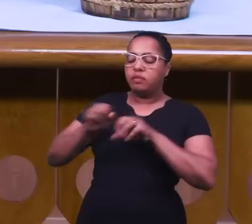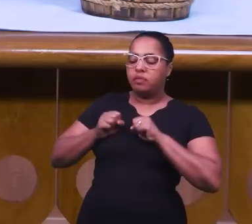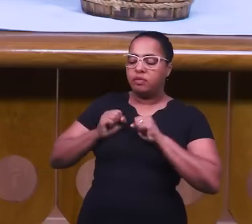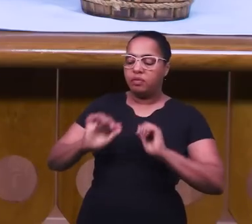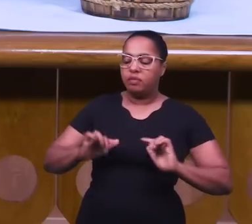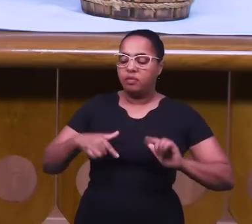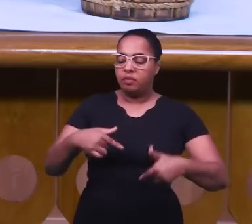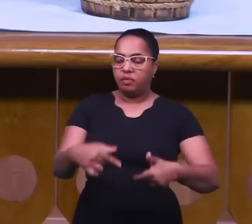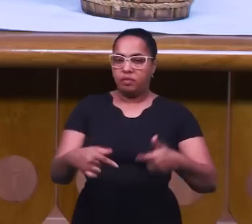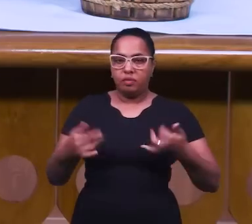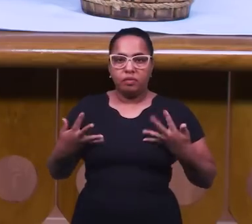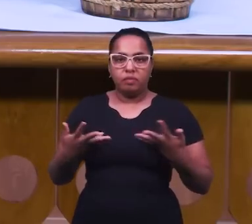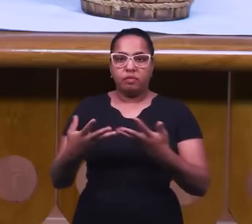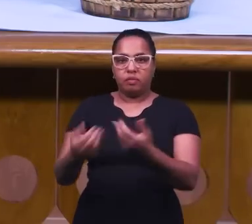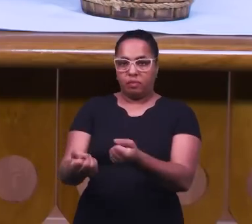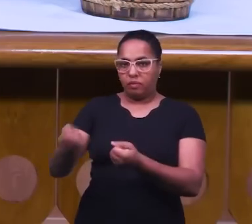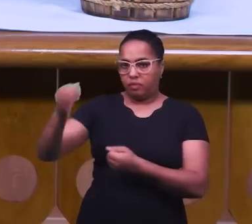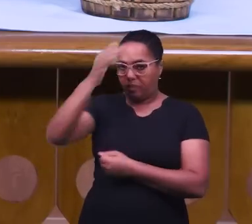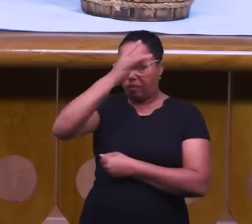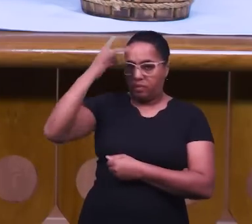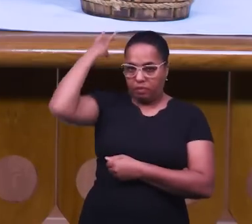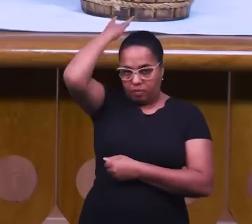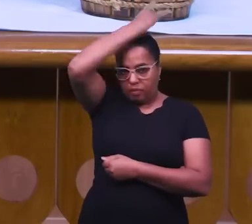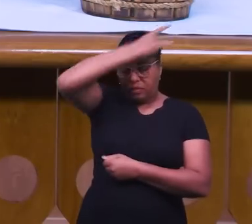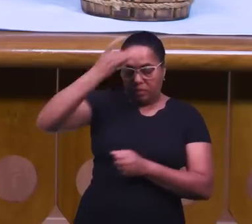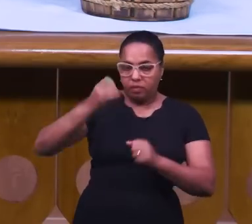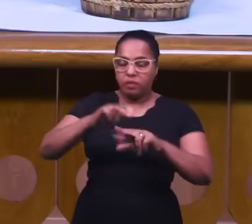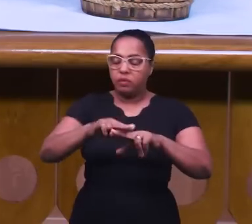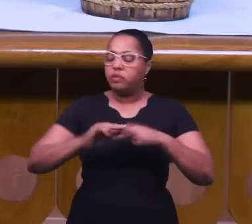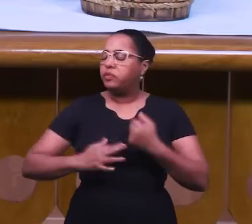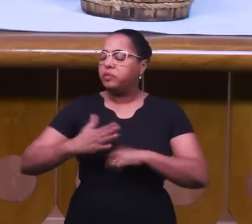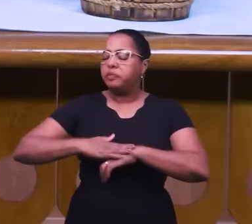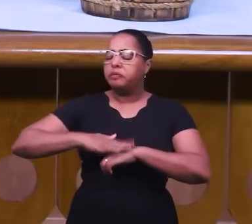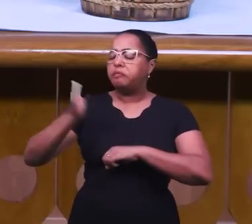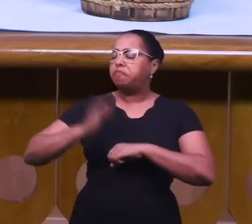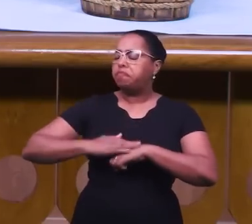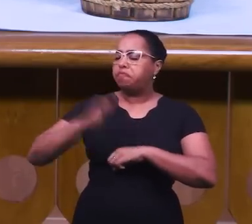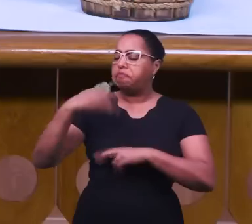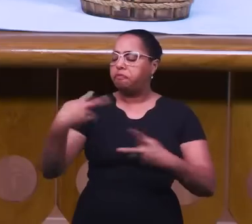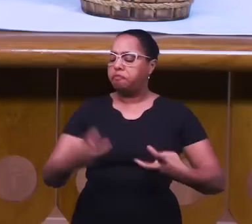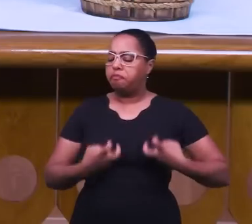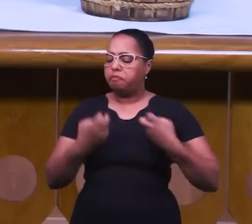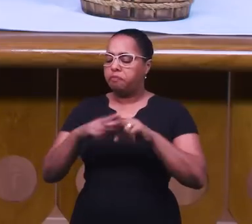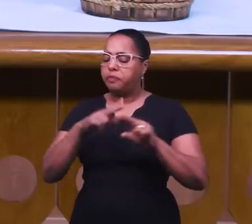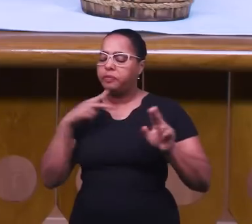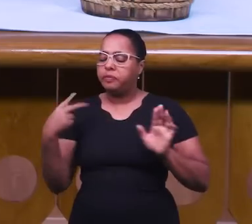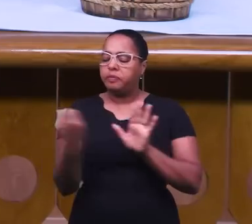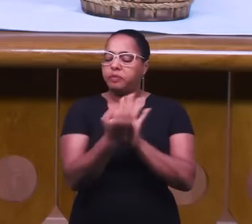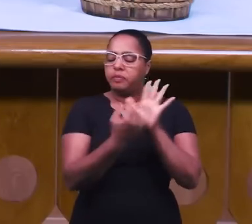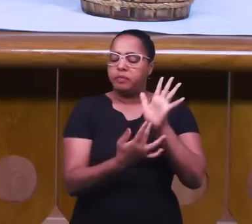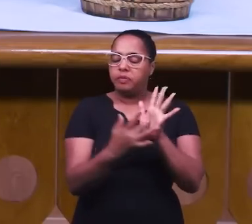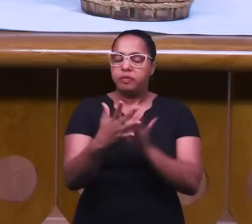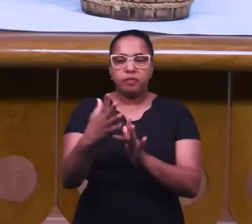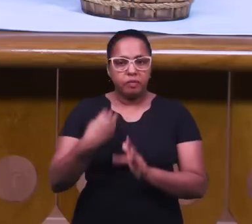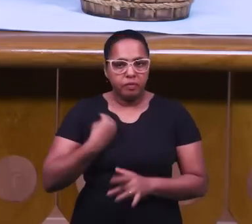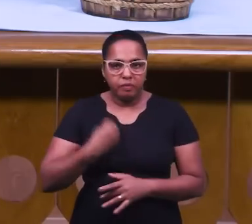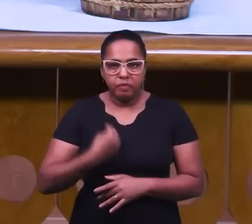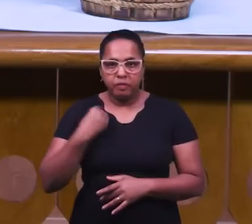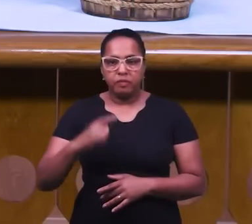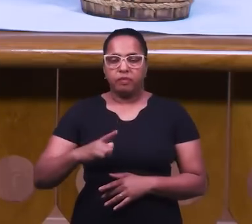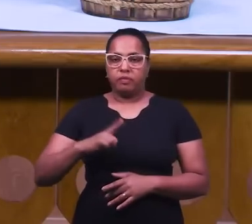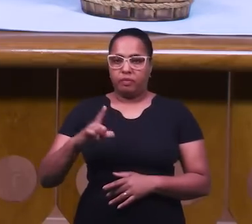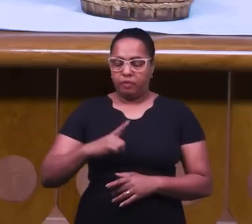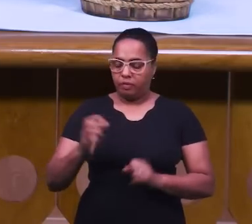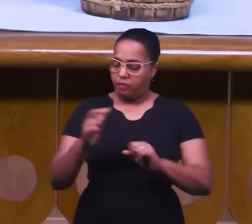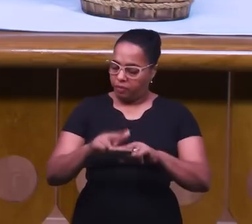Espírito Santo, da ação de vida do Espírito Santo. E é por isso que quanto mais eu clamo pelo sangue de Jesus, mais eu tenho vida. É